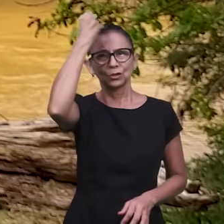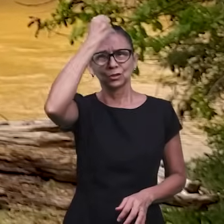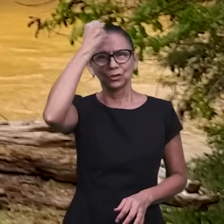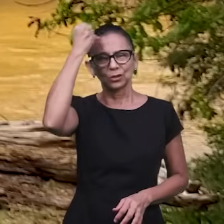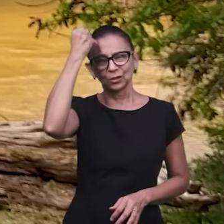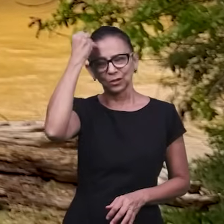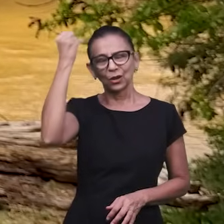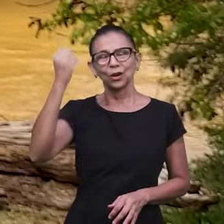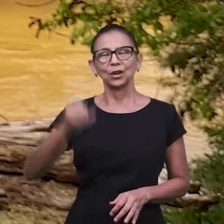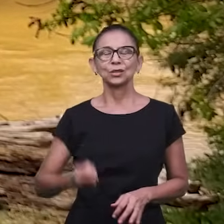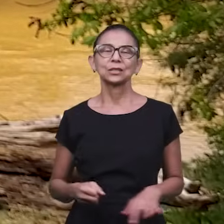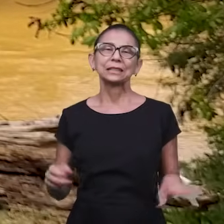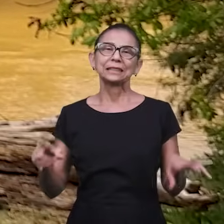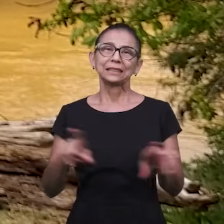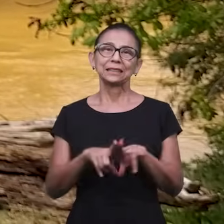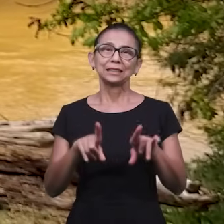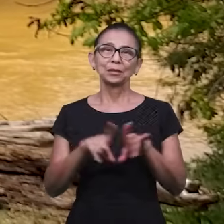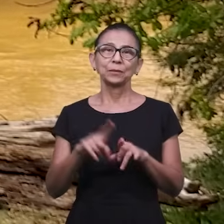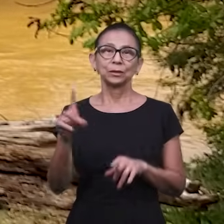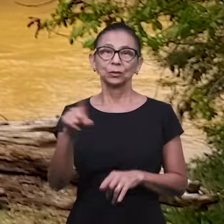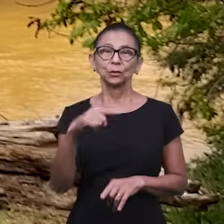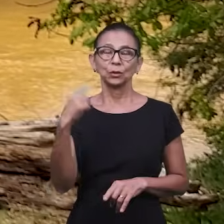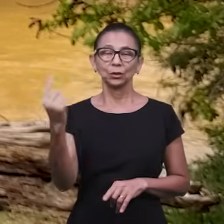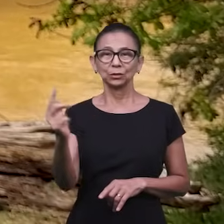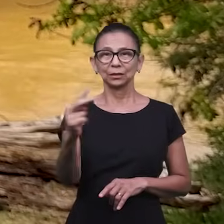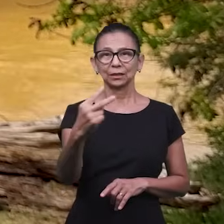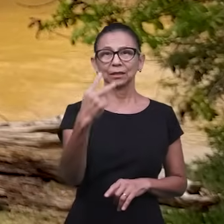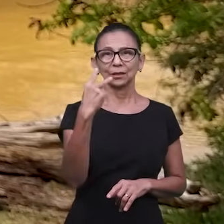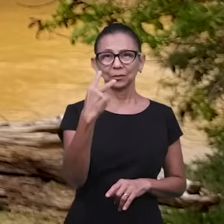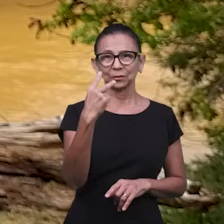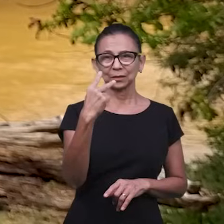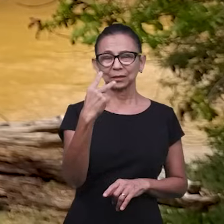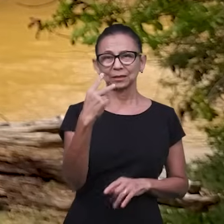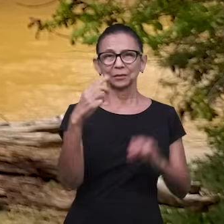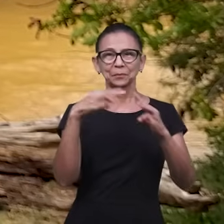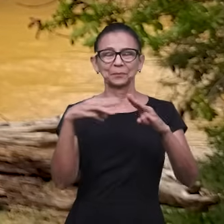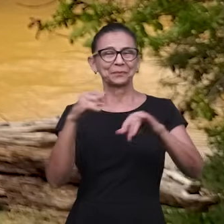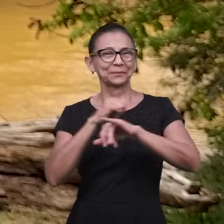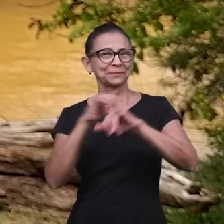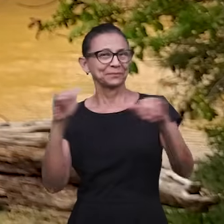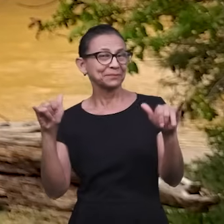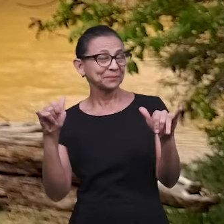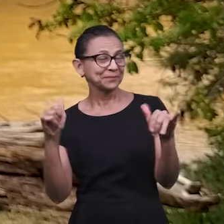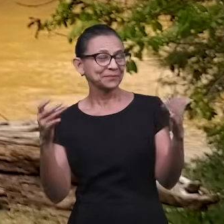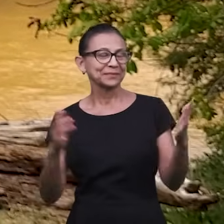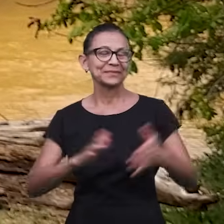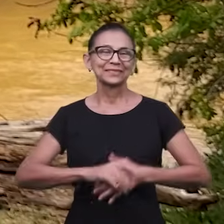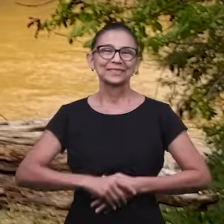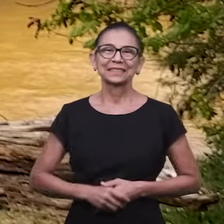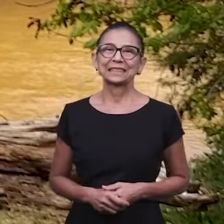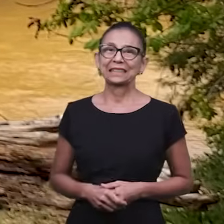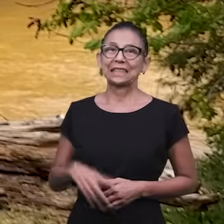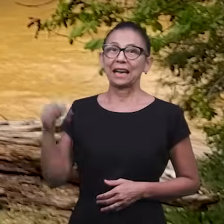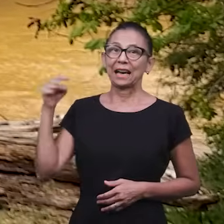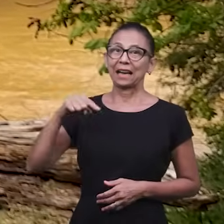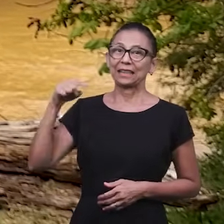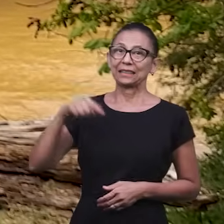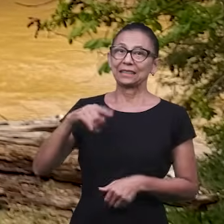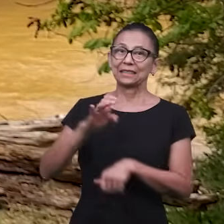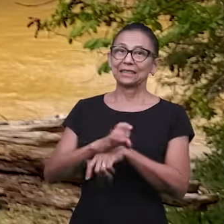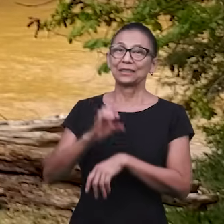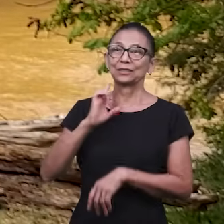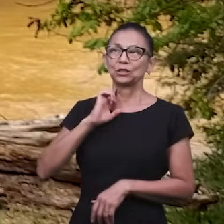Pessoa. A paz do Senhor Jesus aos nossos irmãos que acompanham o Maranhe News. Daqui de